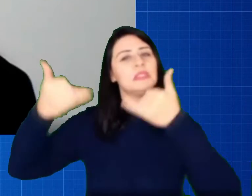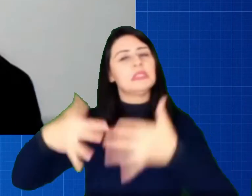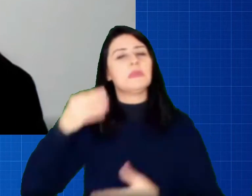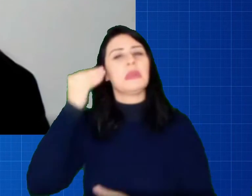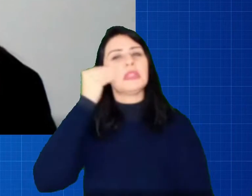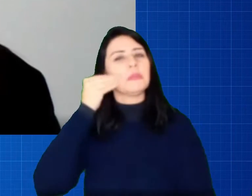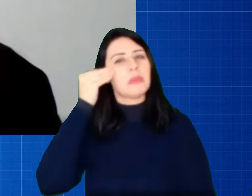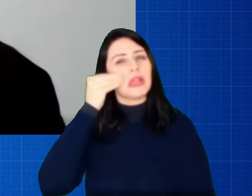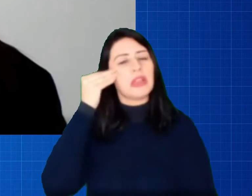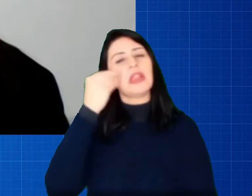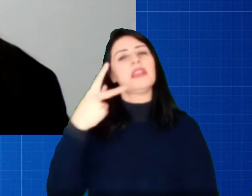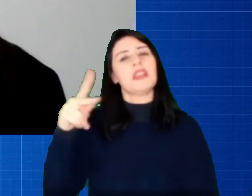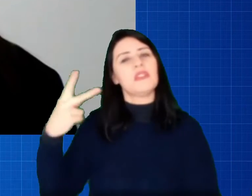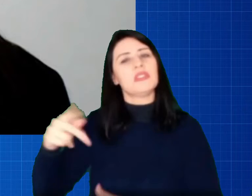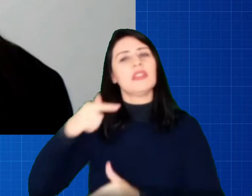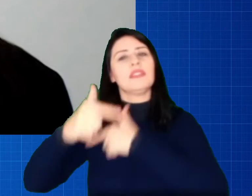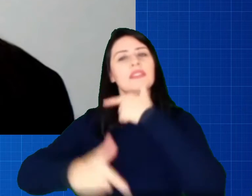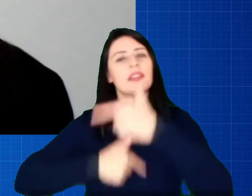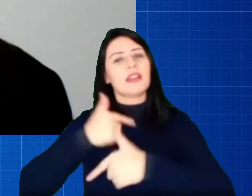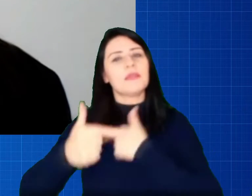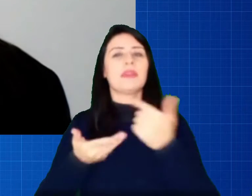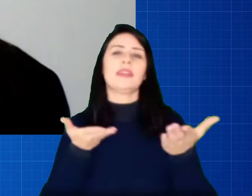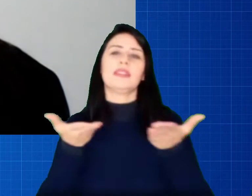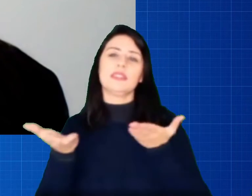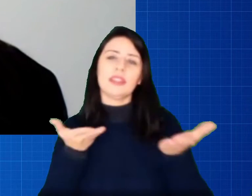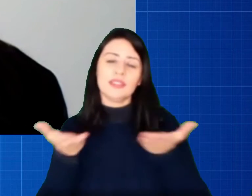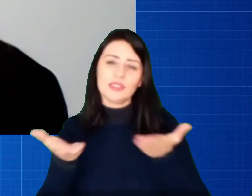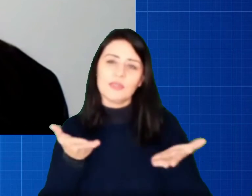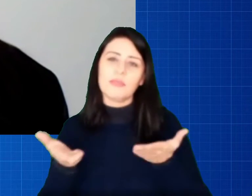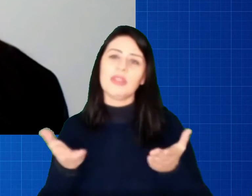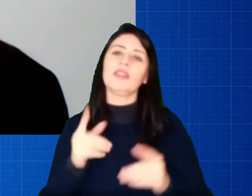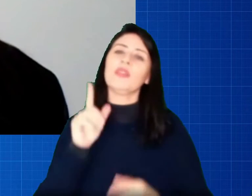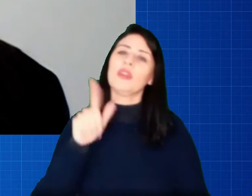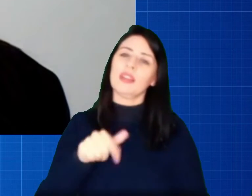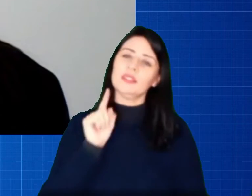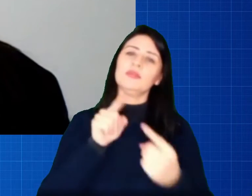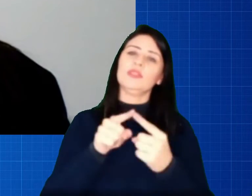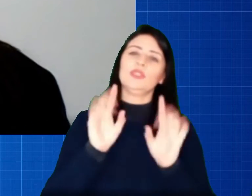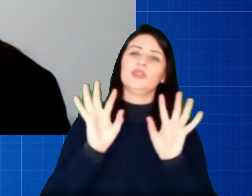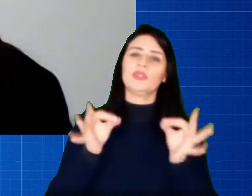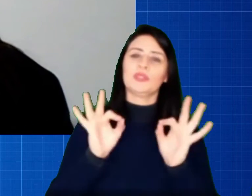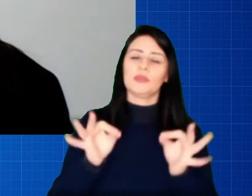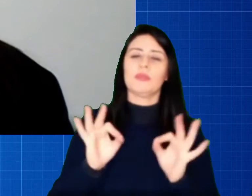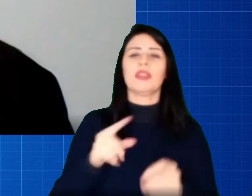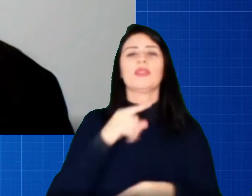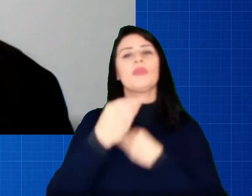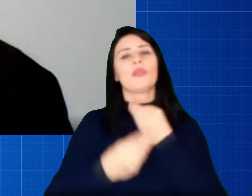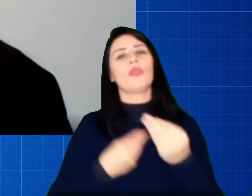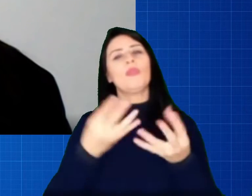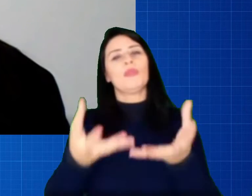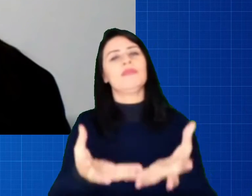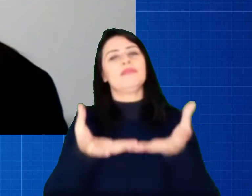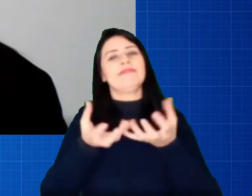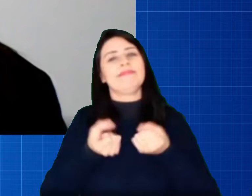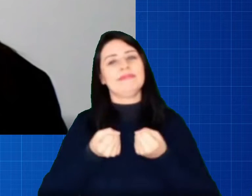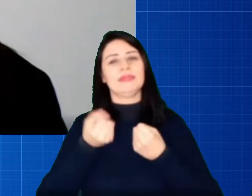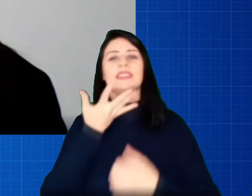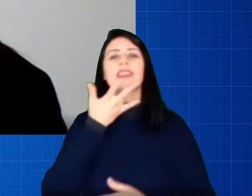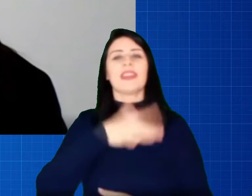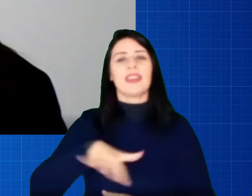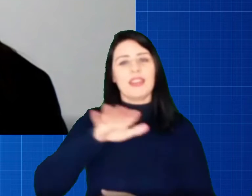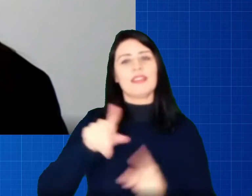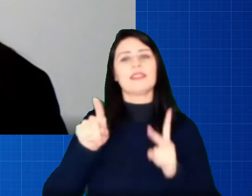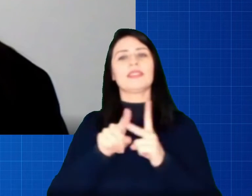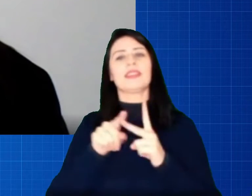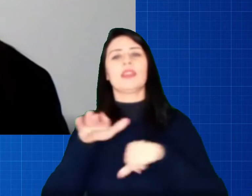Maravilha. Só complementando, então, o que vocês duas, né, trouxeram aqui com uma experiência de vocês, do trabalho, do atendimento, eu acho que é essa a